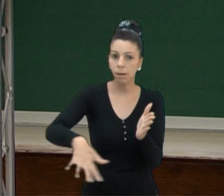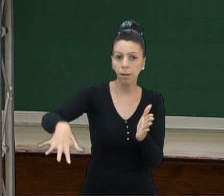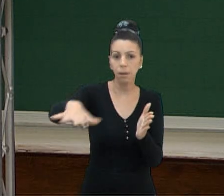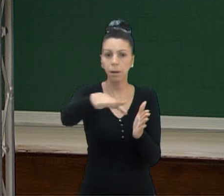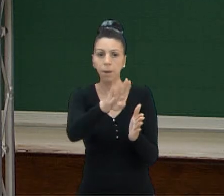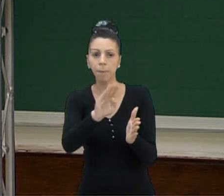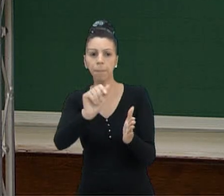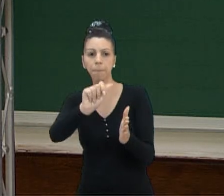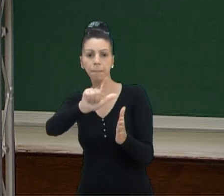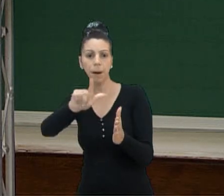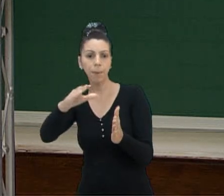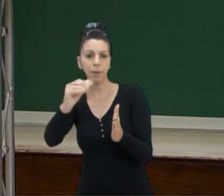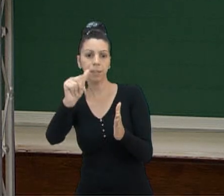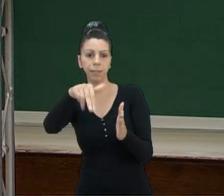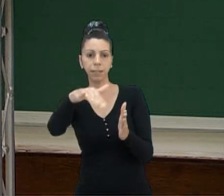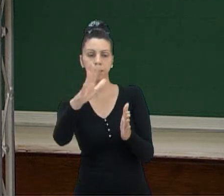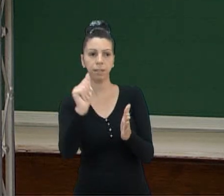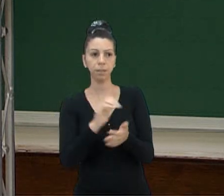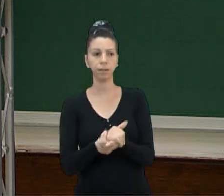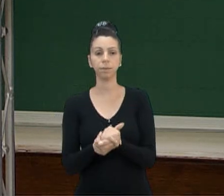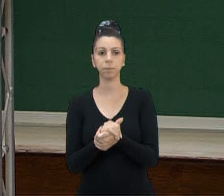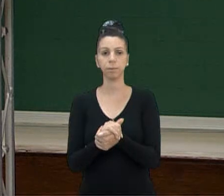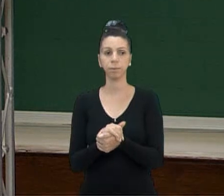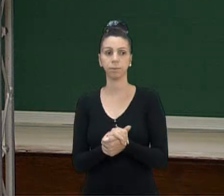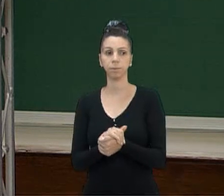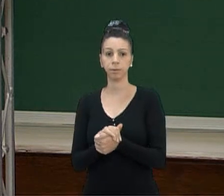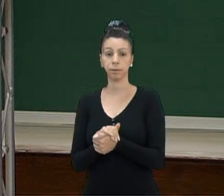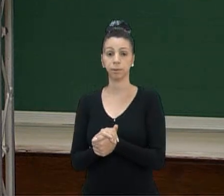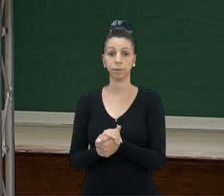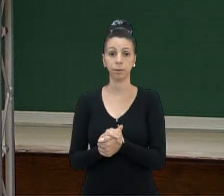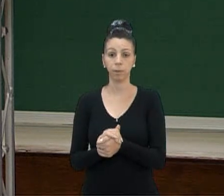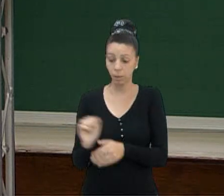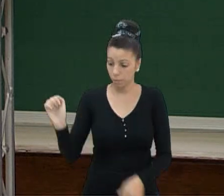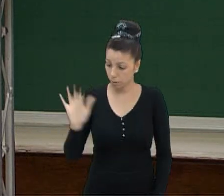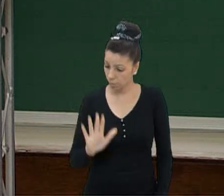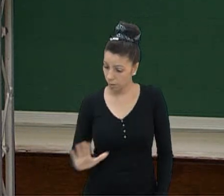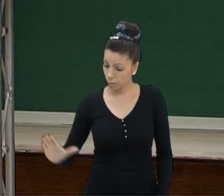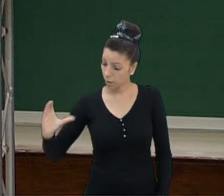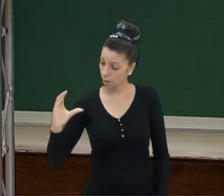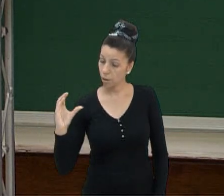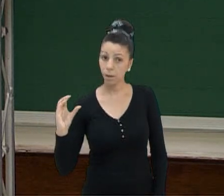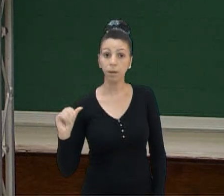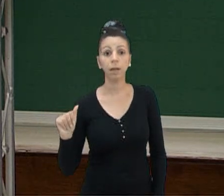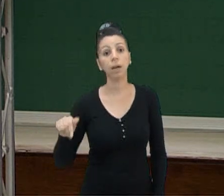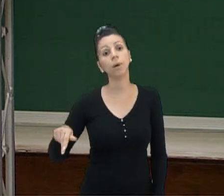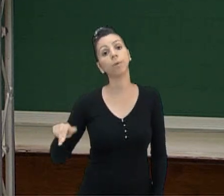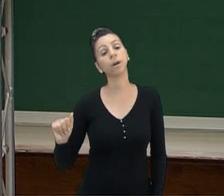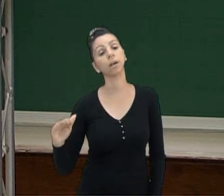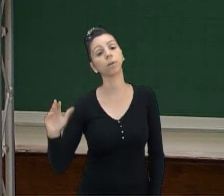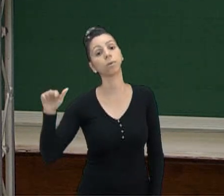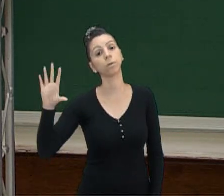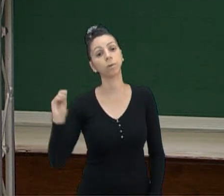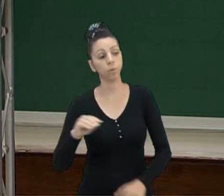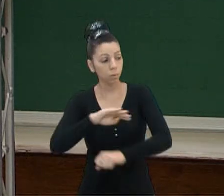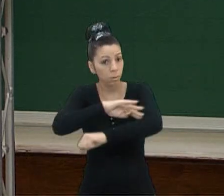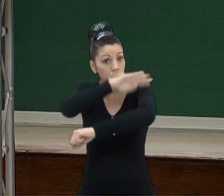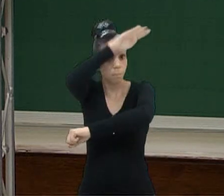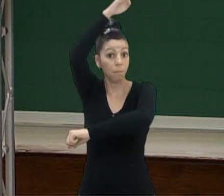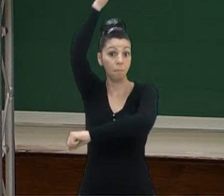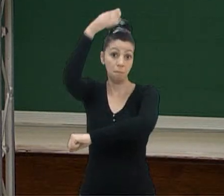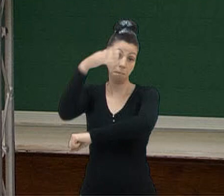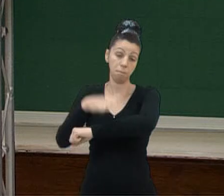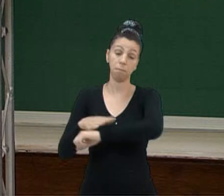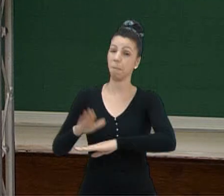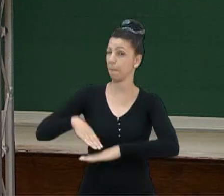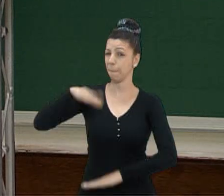Península Balcânica, o Cáucaso, que é a região que abriga as porções mais elevadas do continente, né?